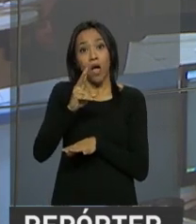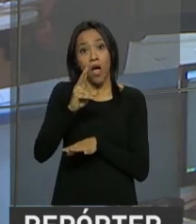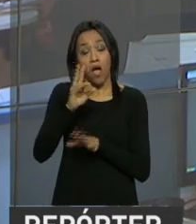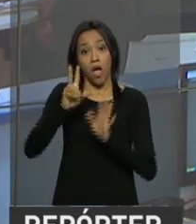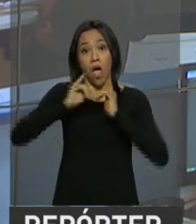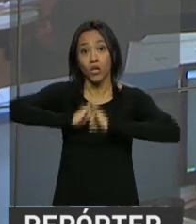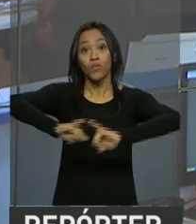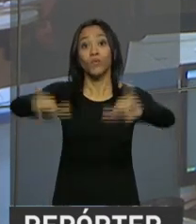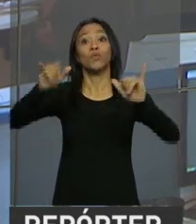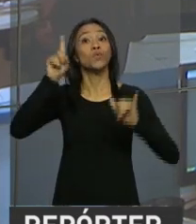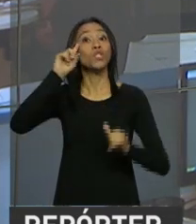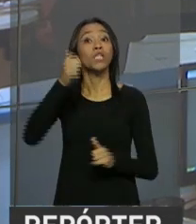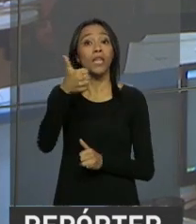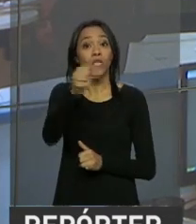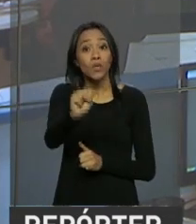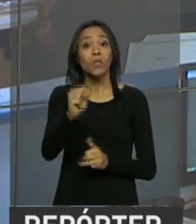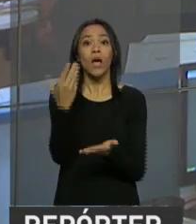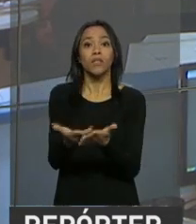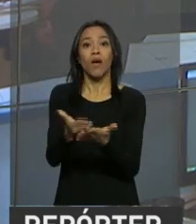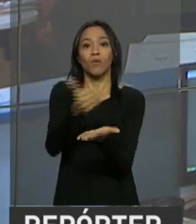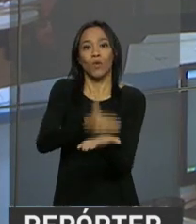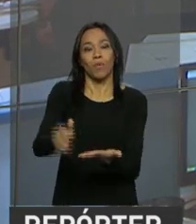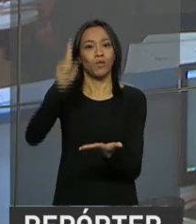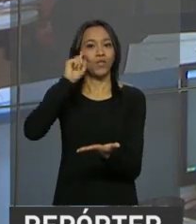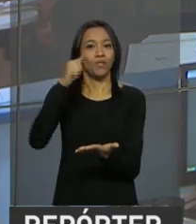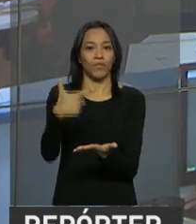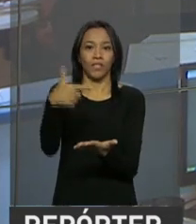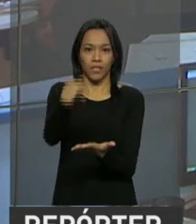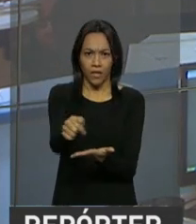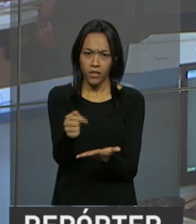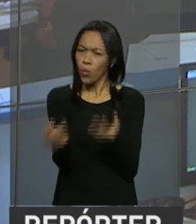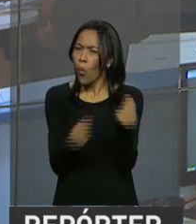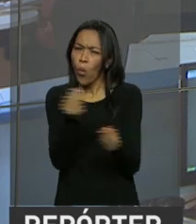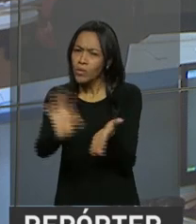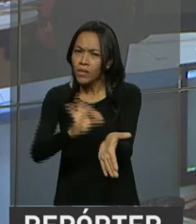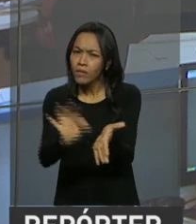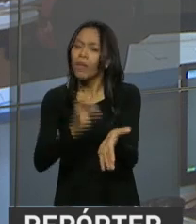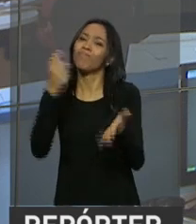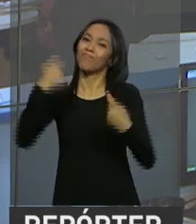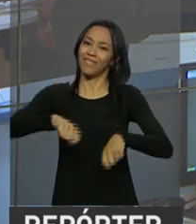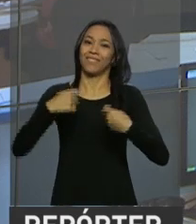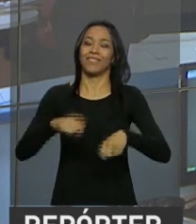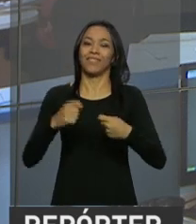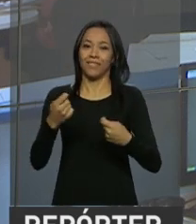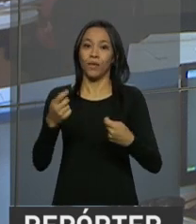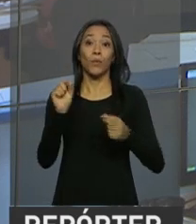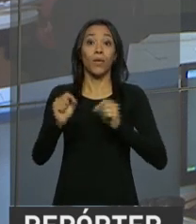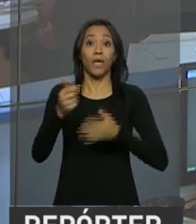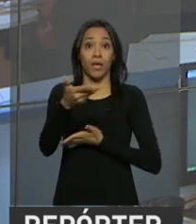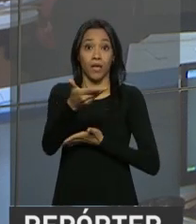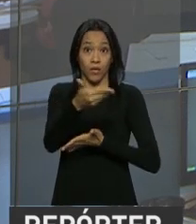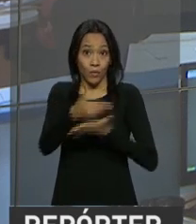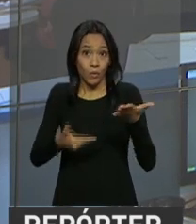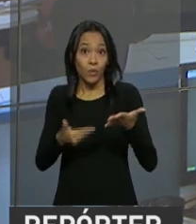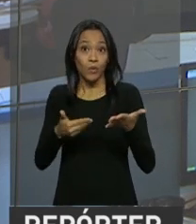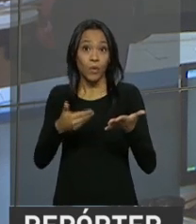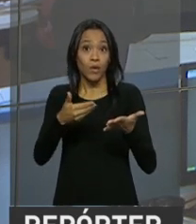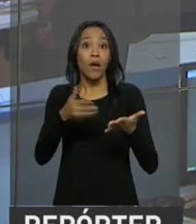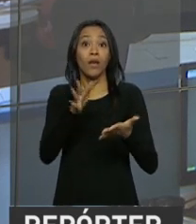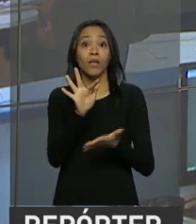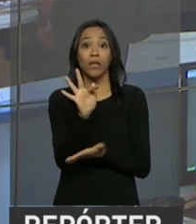no dia 18 e as aulas começam no dia 27 para fazer a inscrição é necessário ter realizado o exame tofel